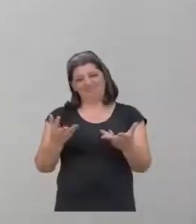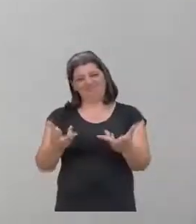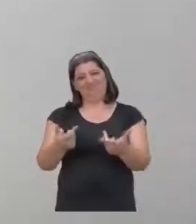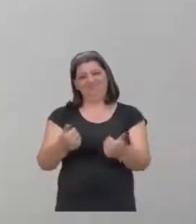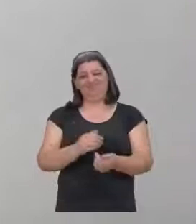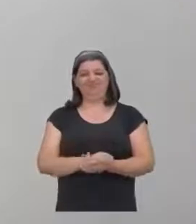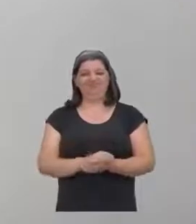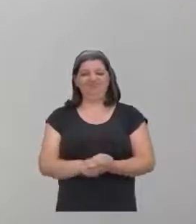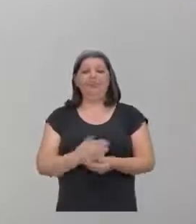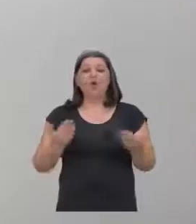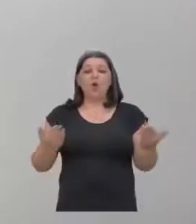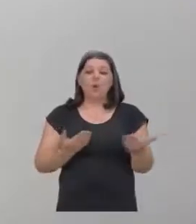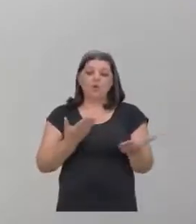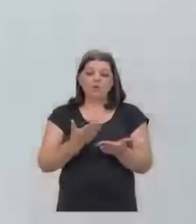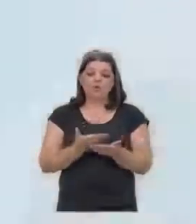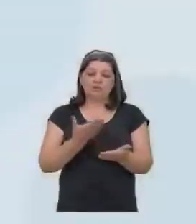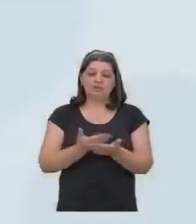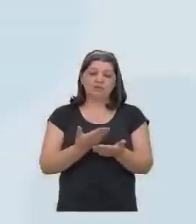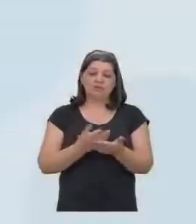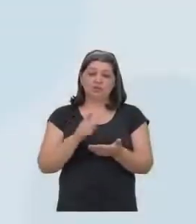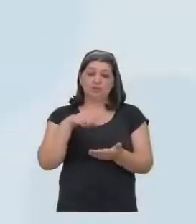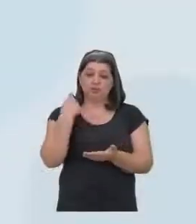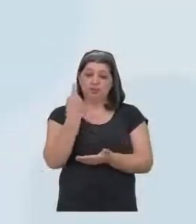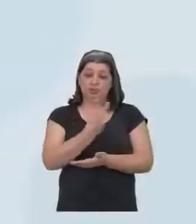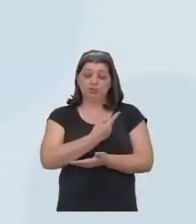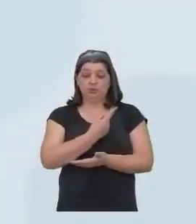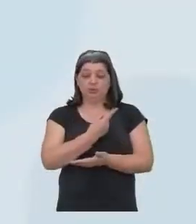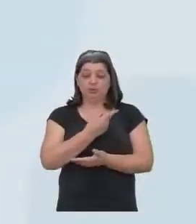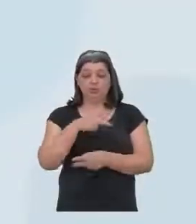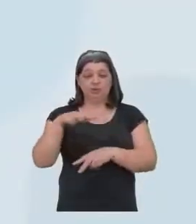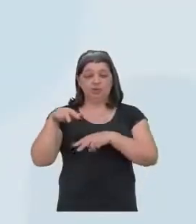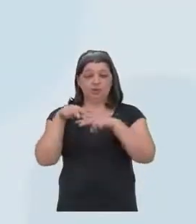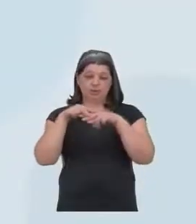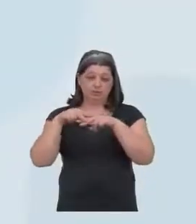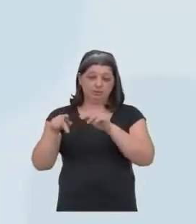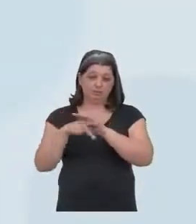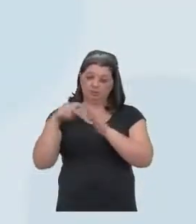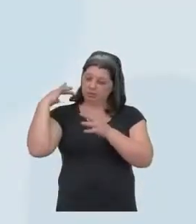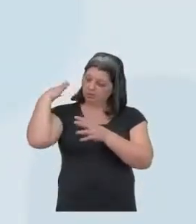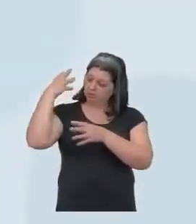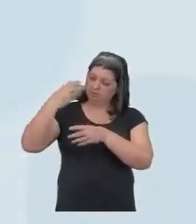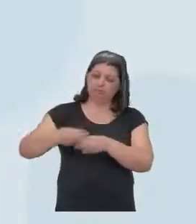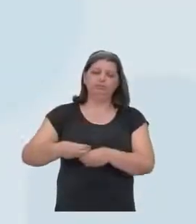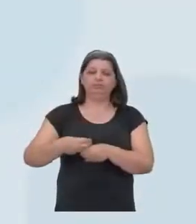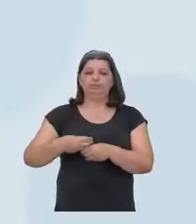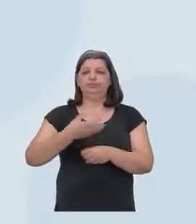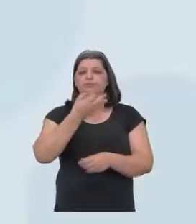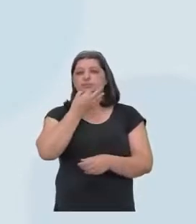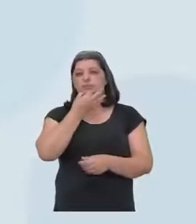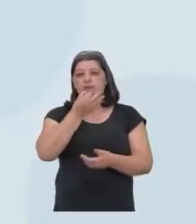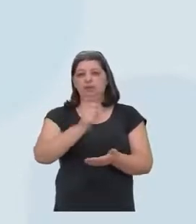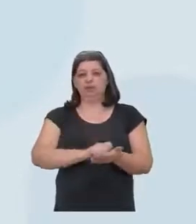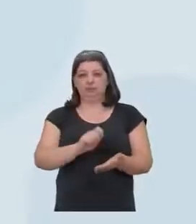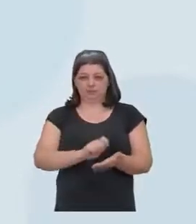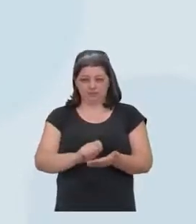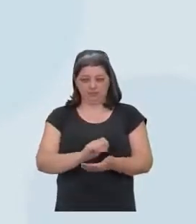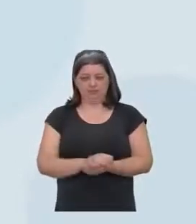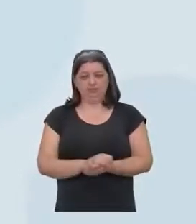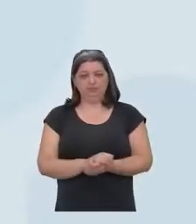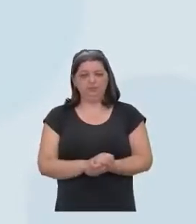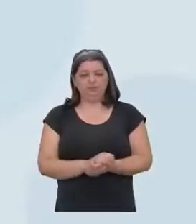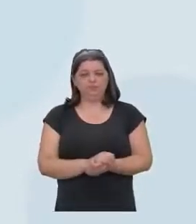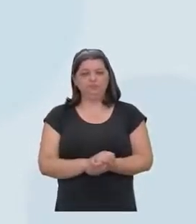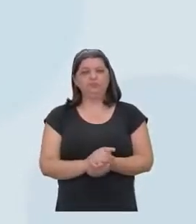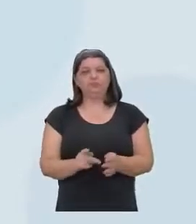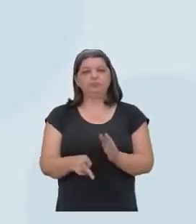gente, o que fizemos hoje? Hoje nós relembramos a estrutura de um artigo de opinião. Falamos muito sobre algumas questões polêmicas